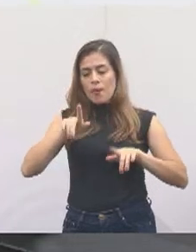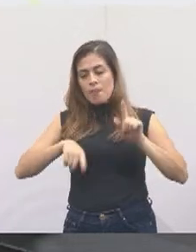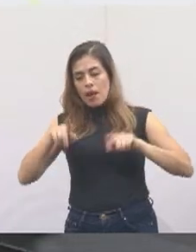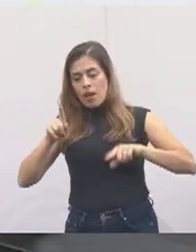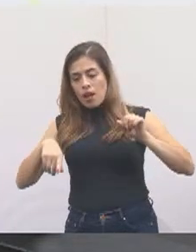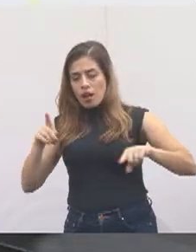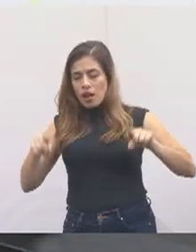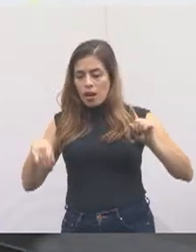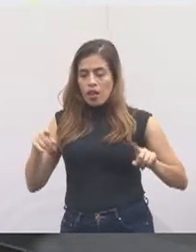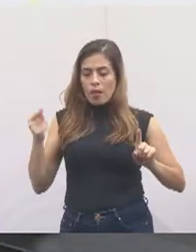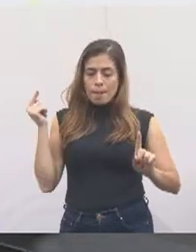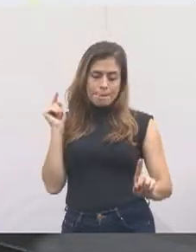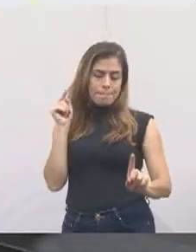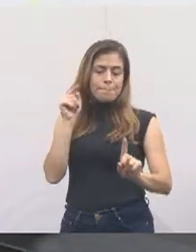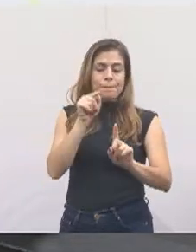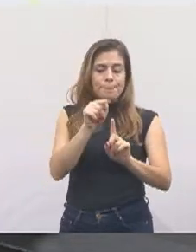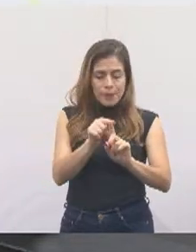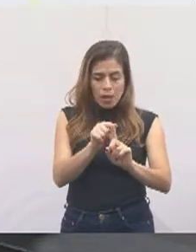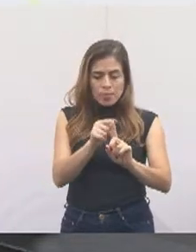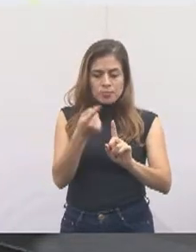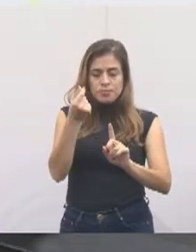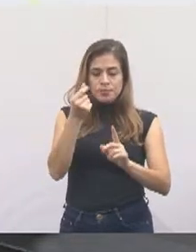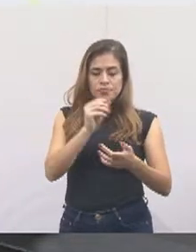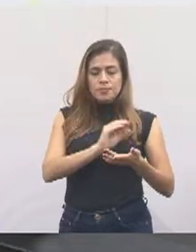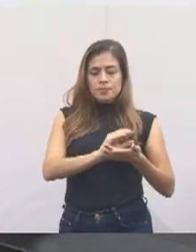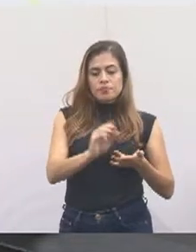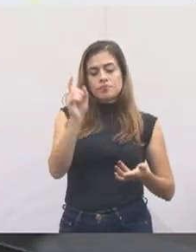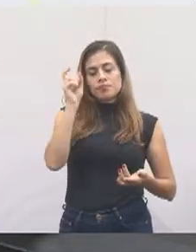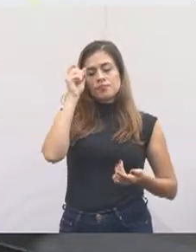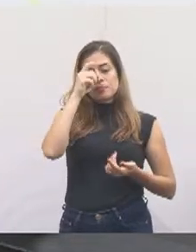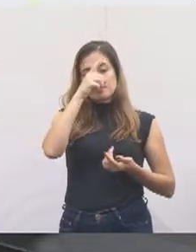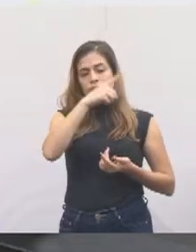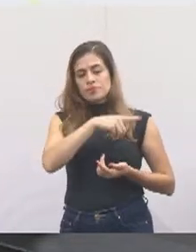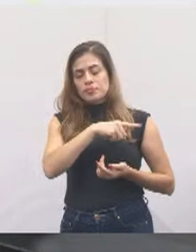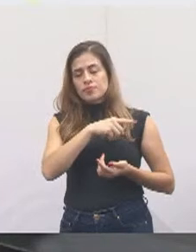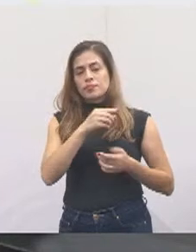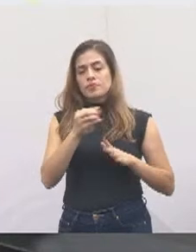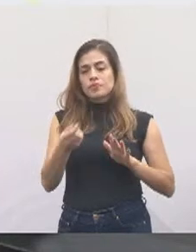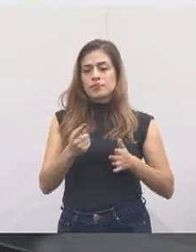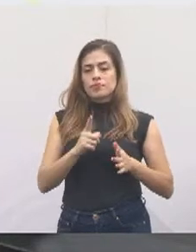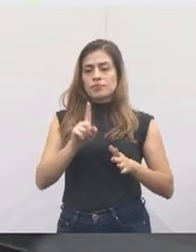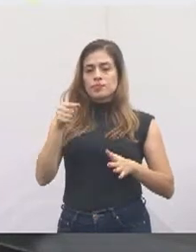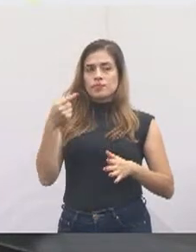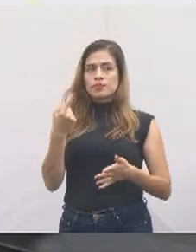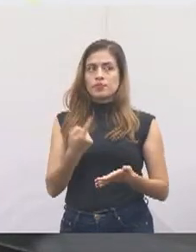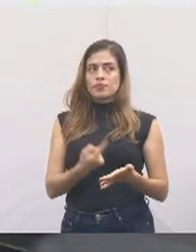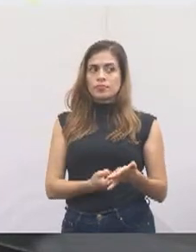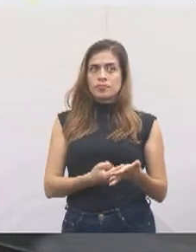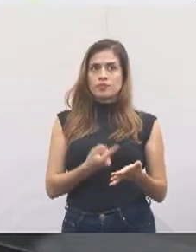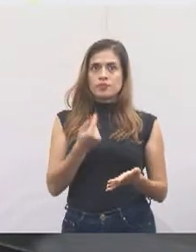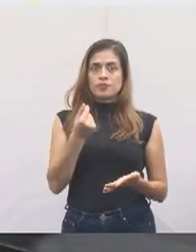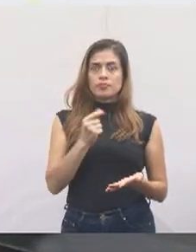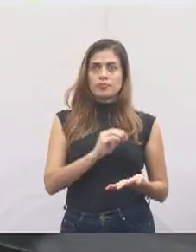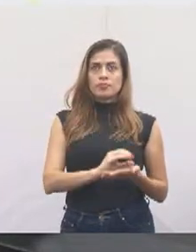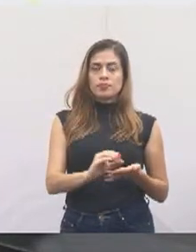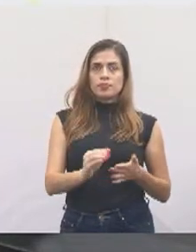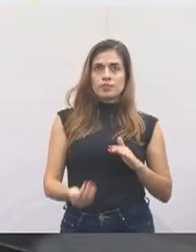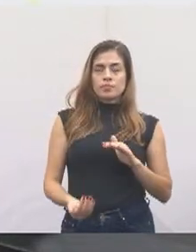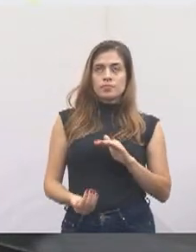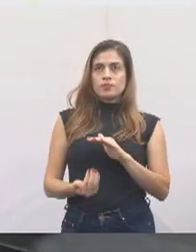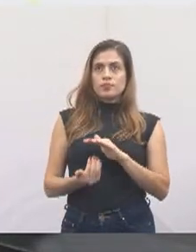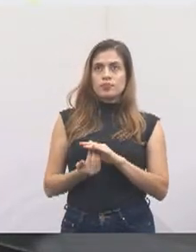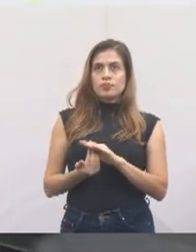da emenda e grau e dificuldade de habilitação após a confirmação de emendas é alcançada é